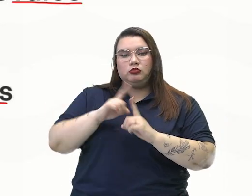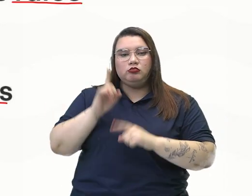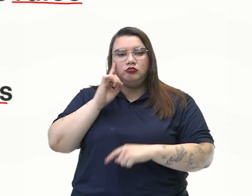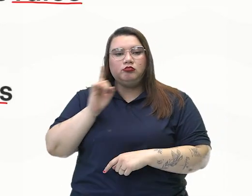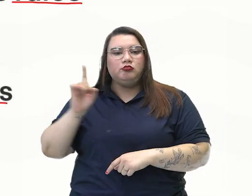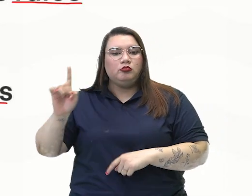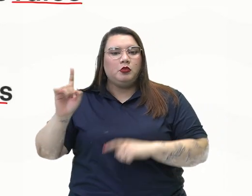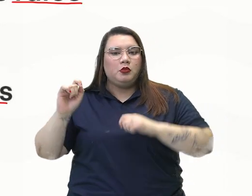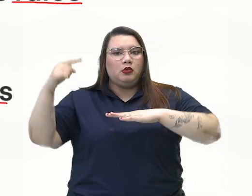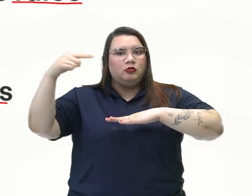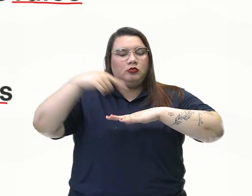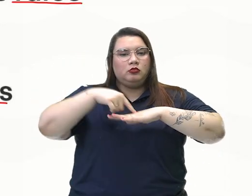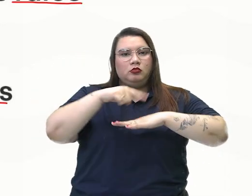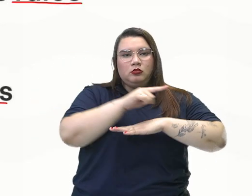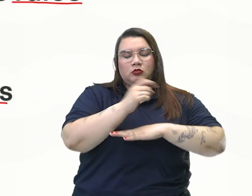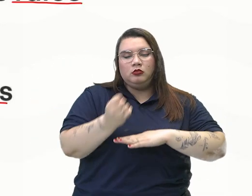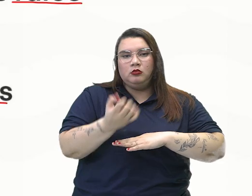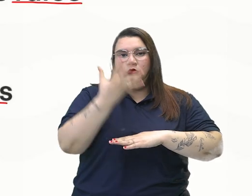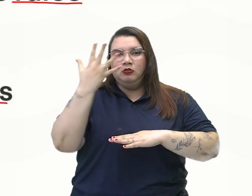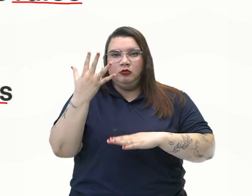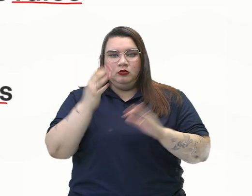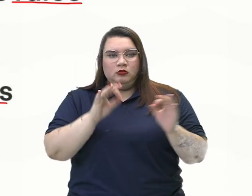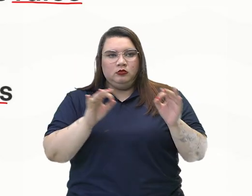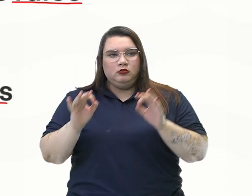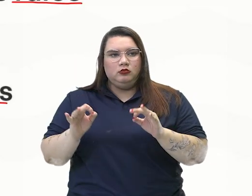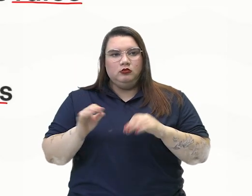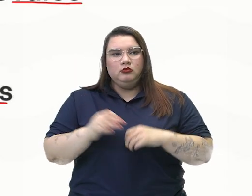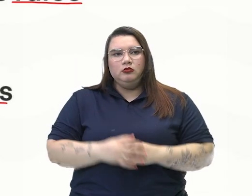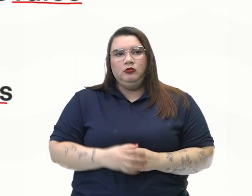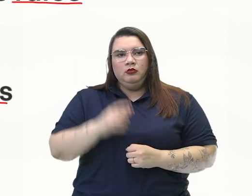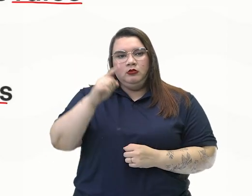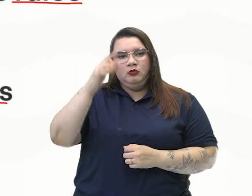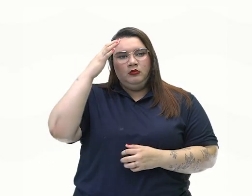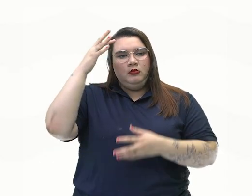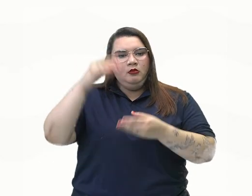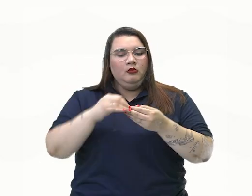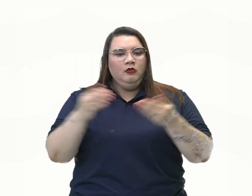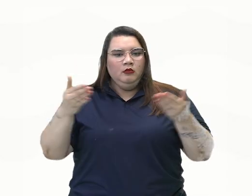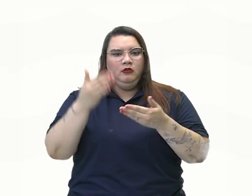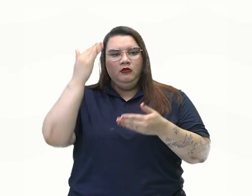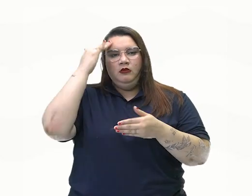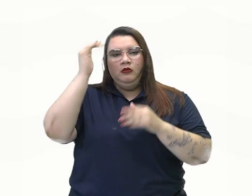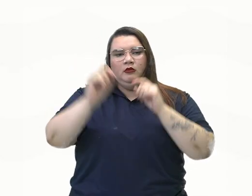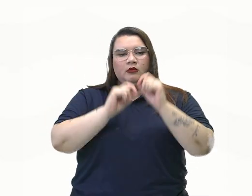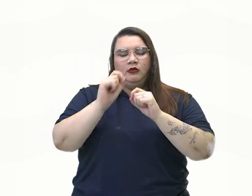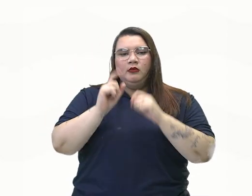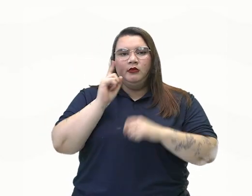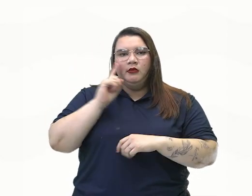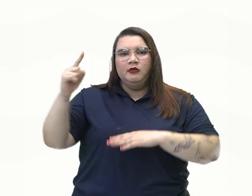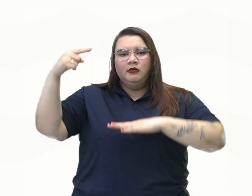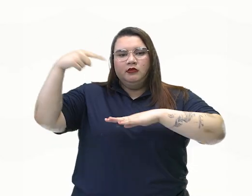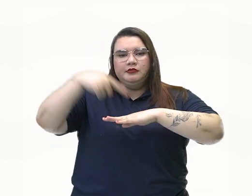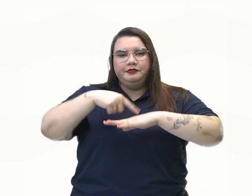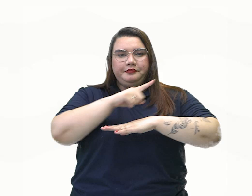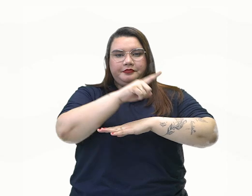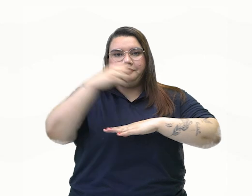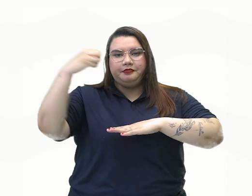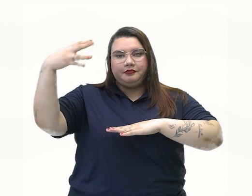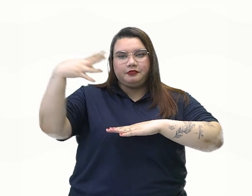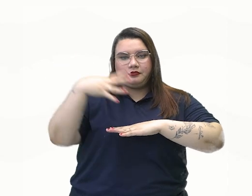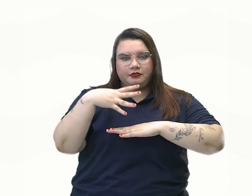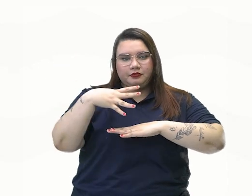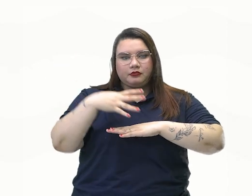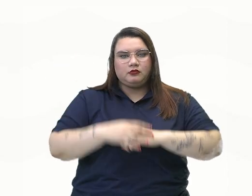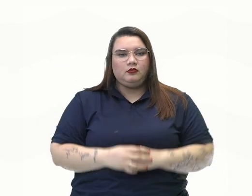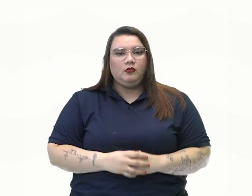reflexão luminosa. E para você entender, olha só, vamos entender o seguinte: a reflexão